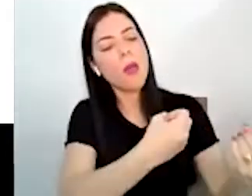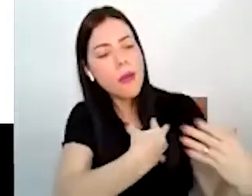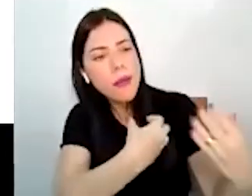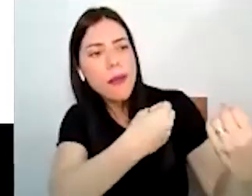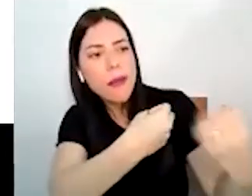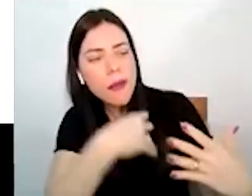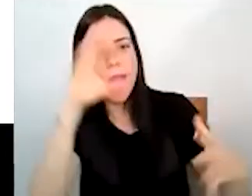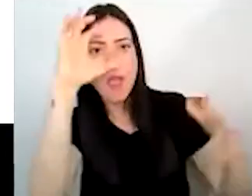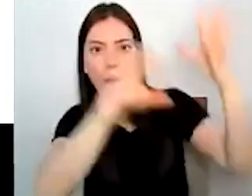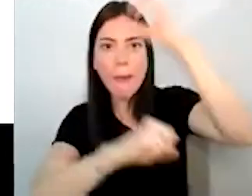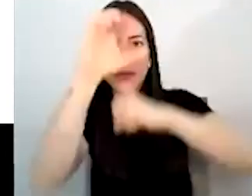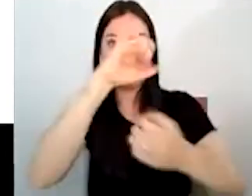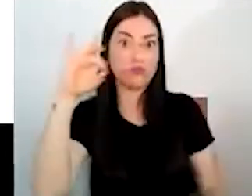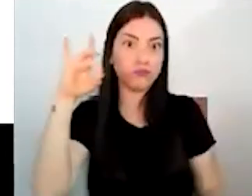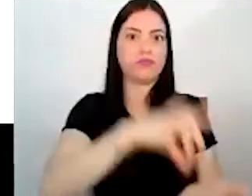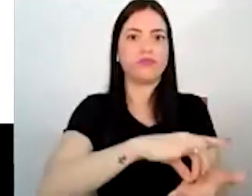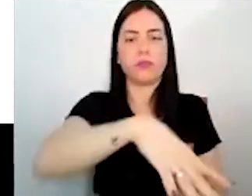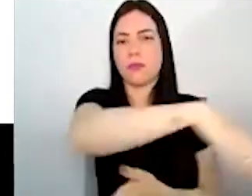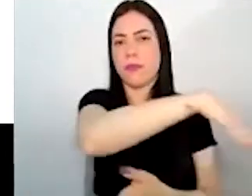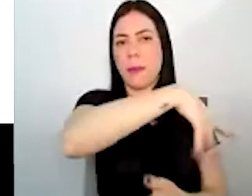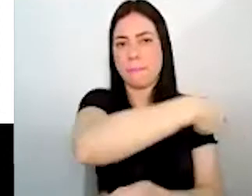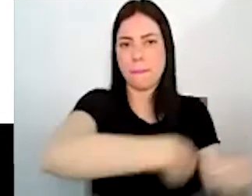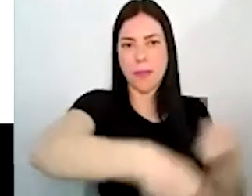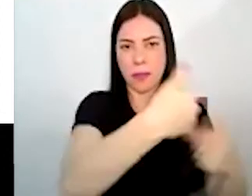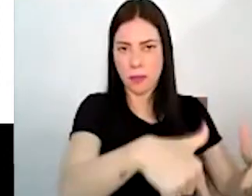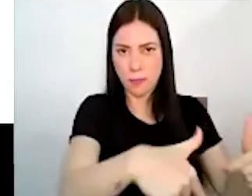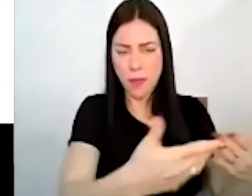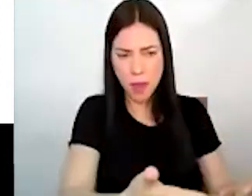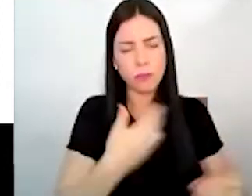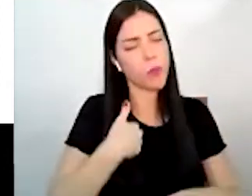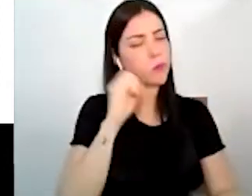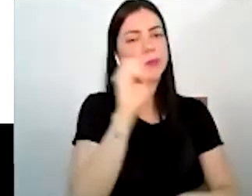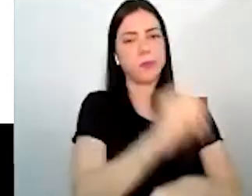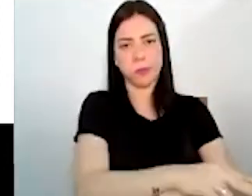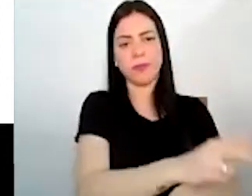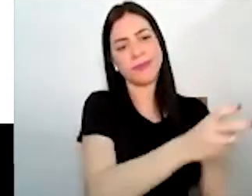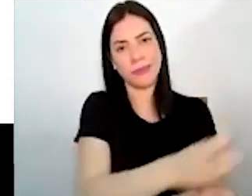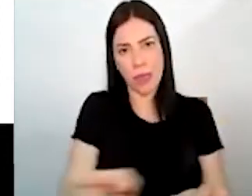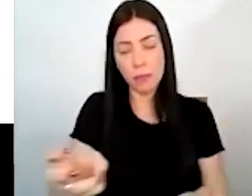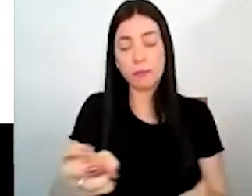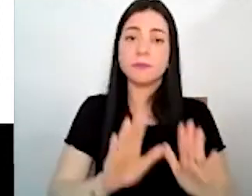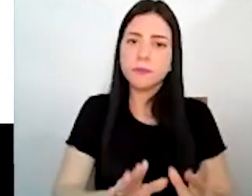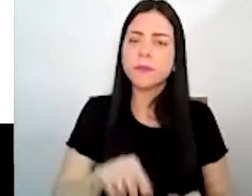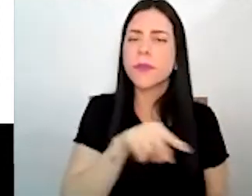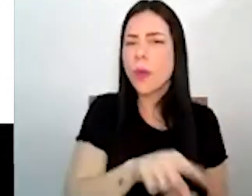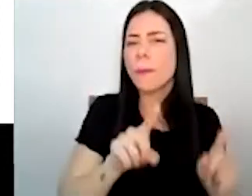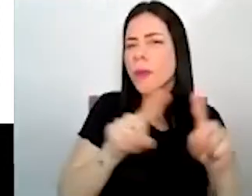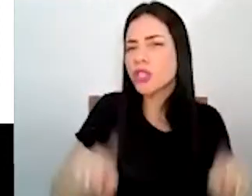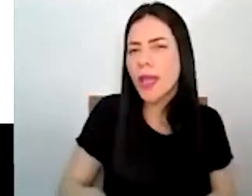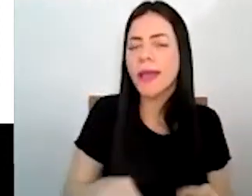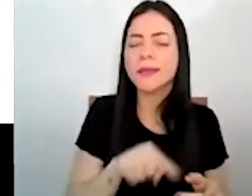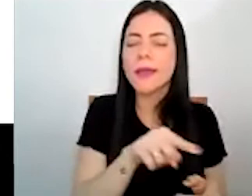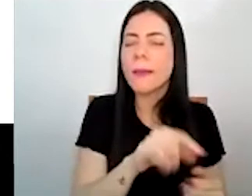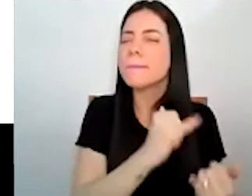real no mercado de trabalho. E por ser também um projeto muito próximo das coisas que me